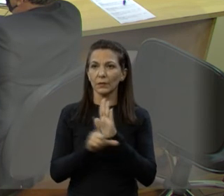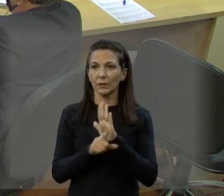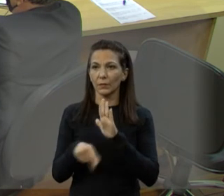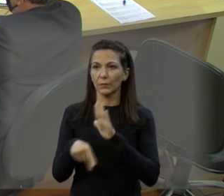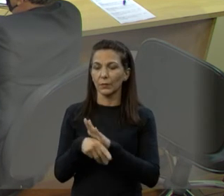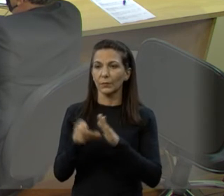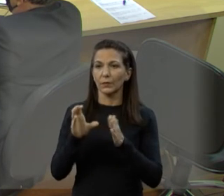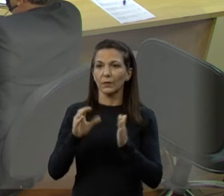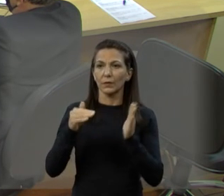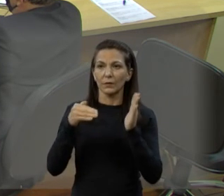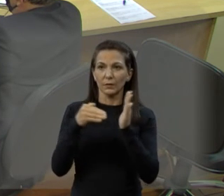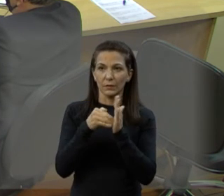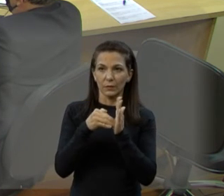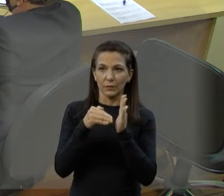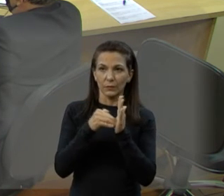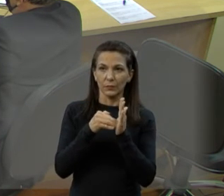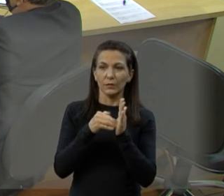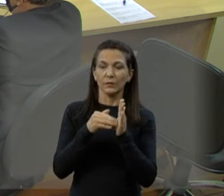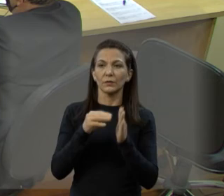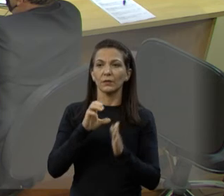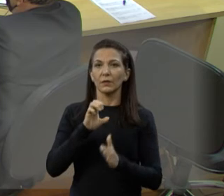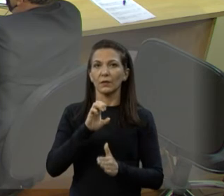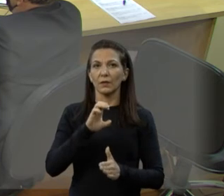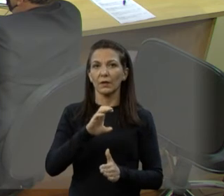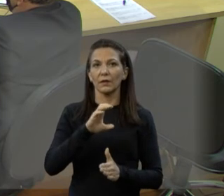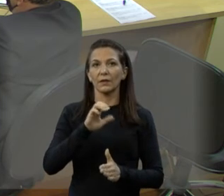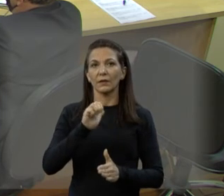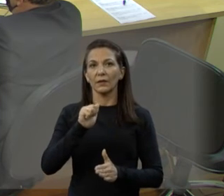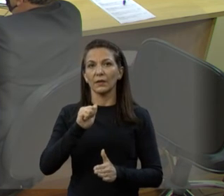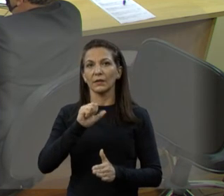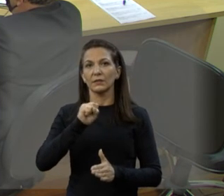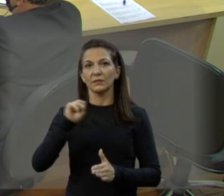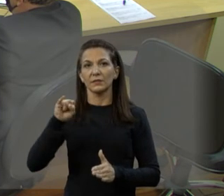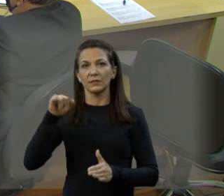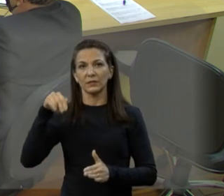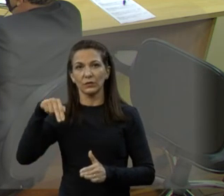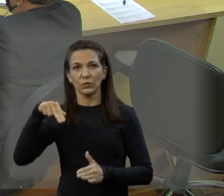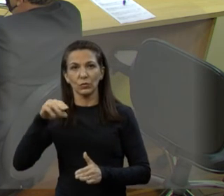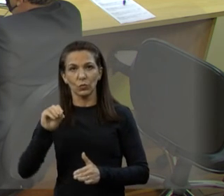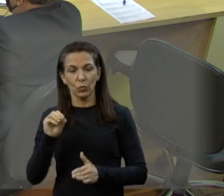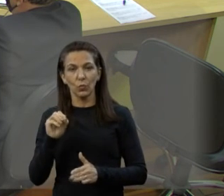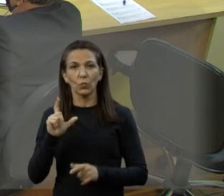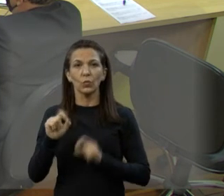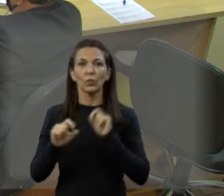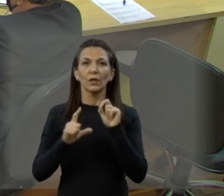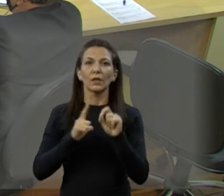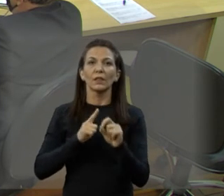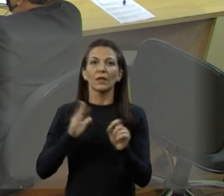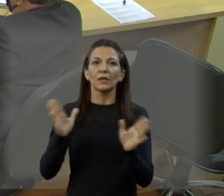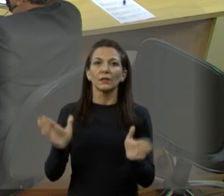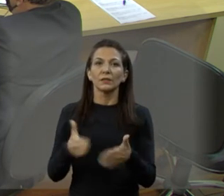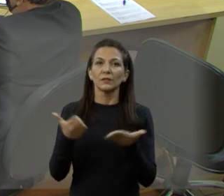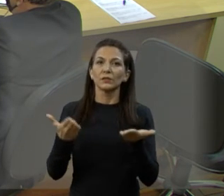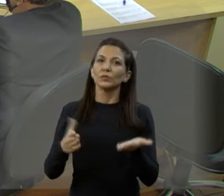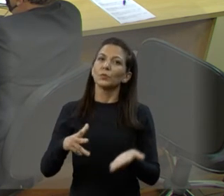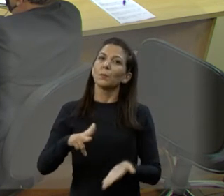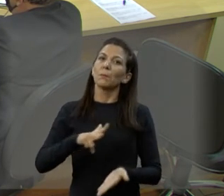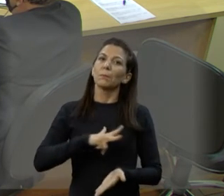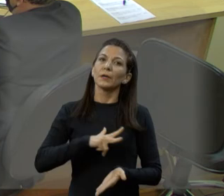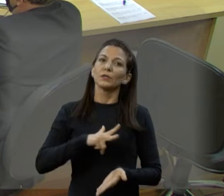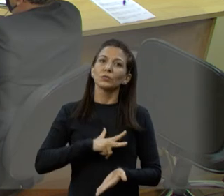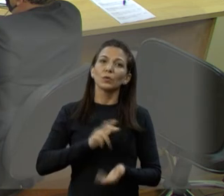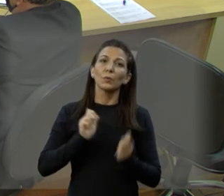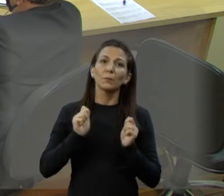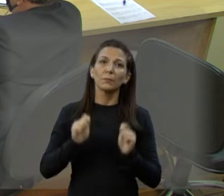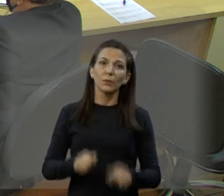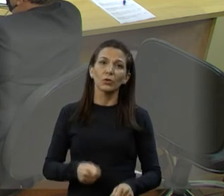na Câmara dos Deputados que aí libera cá senão não é a questão da loteria ele deixa bem claro que a iniciativa privada por si só tem